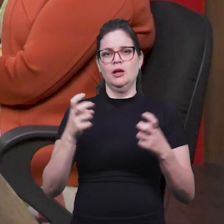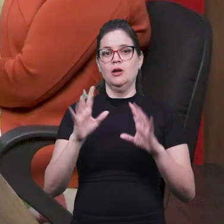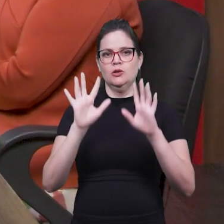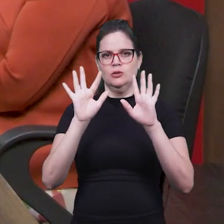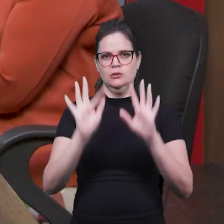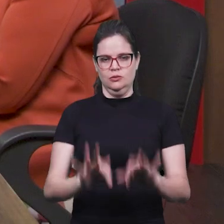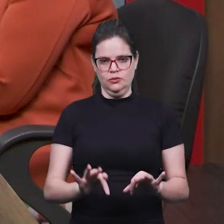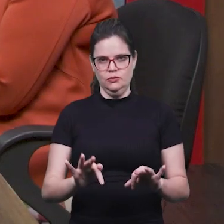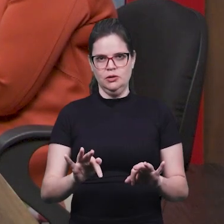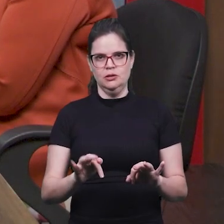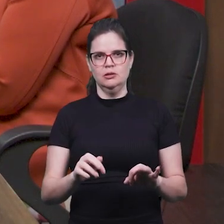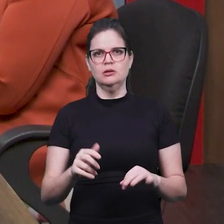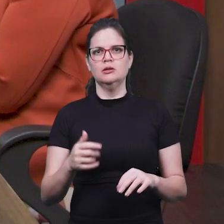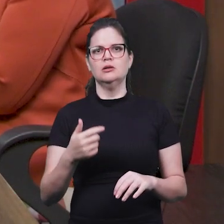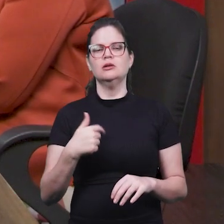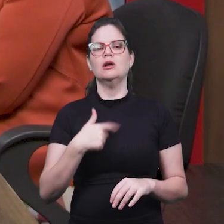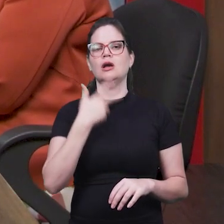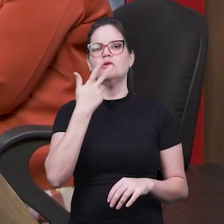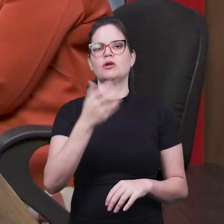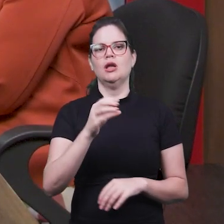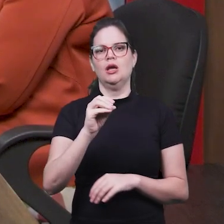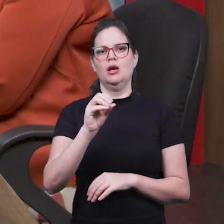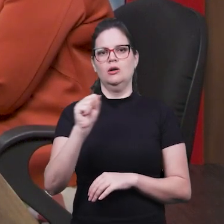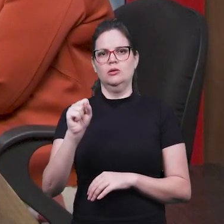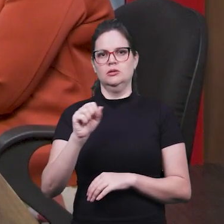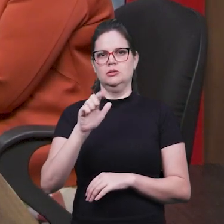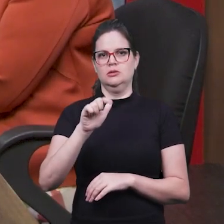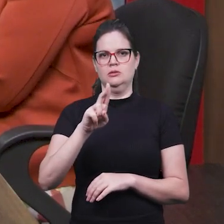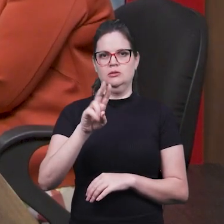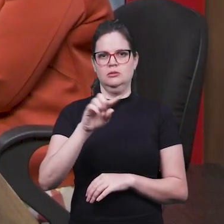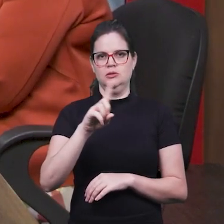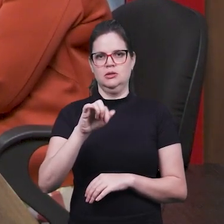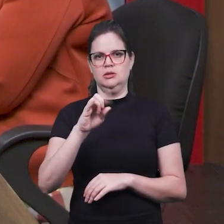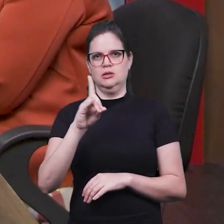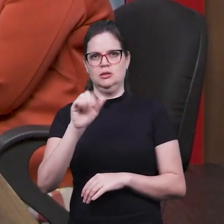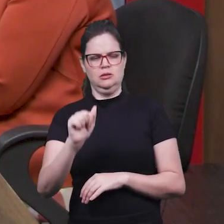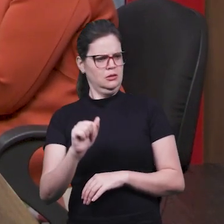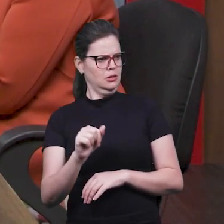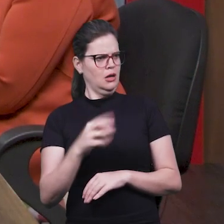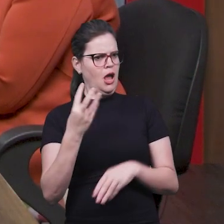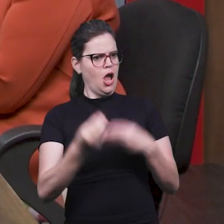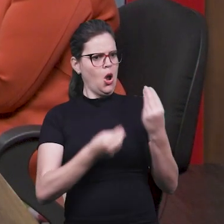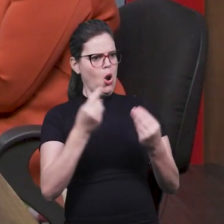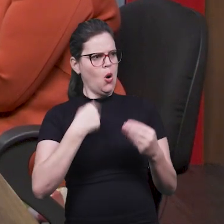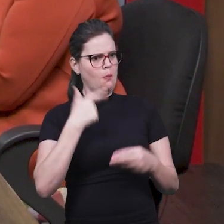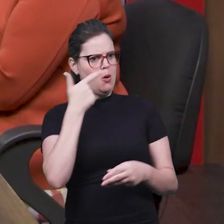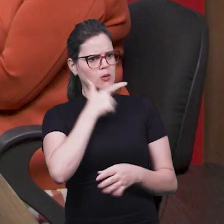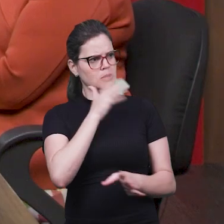ele, Os Lusíadas, como que a senhora conseguiu descobrir